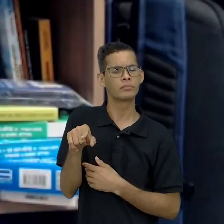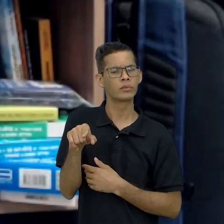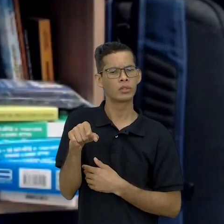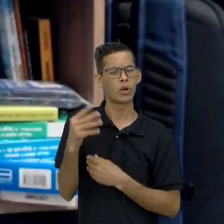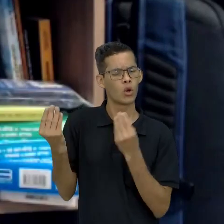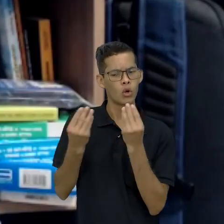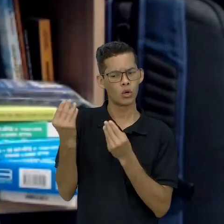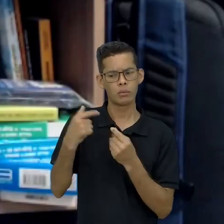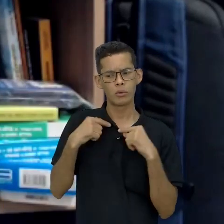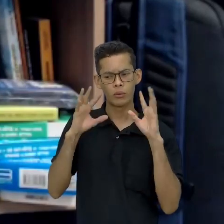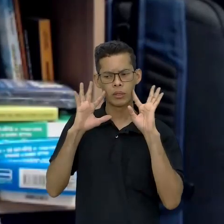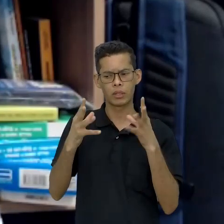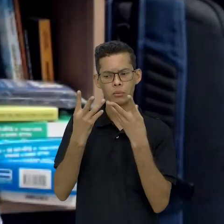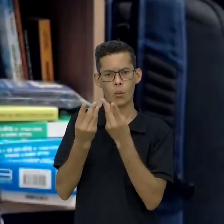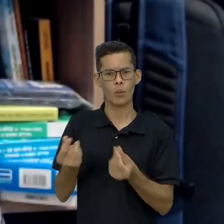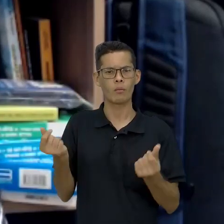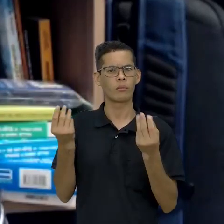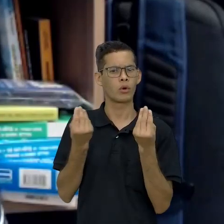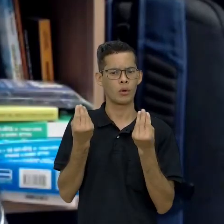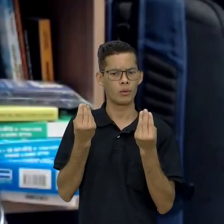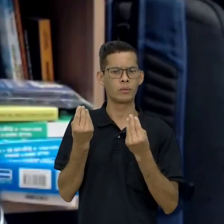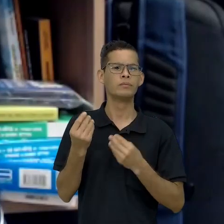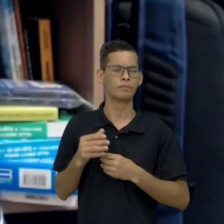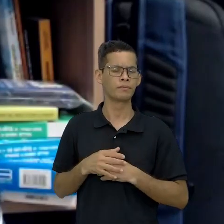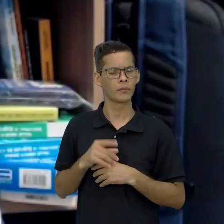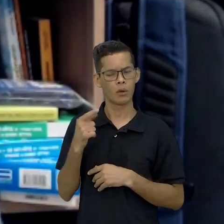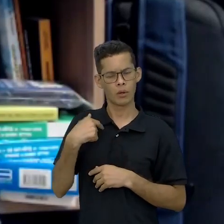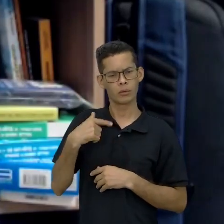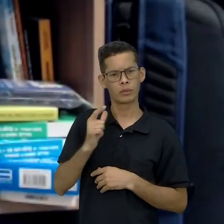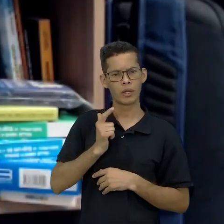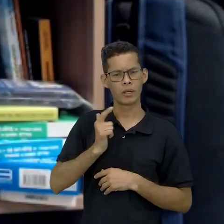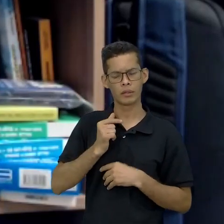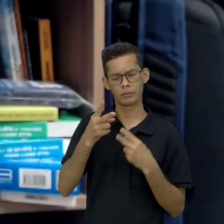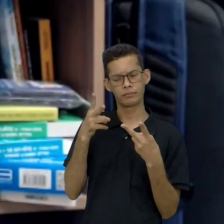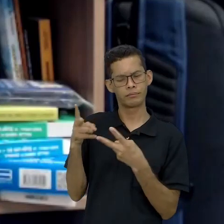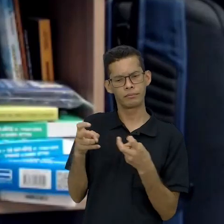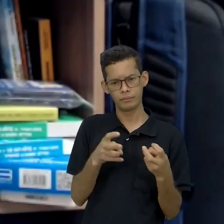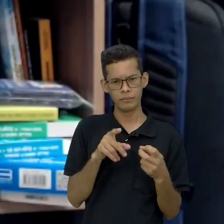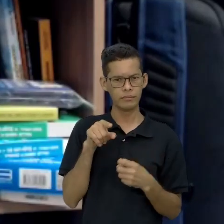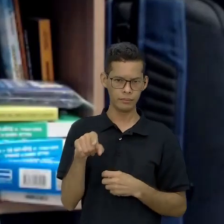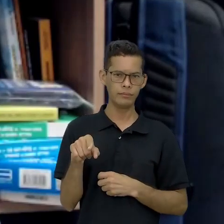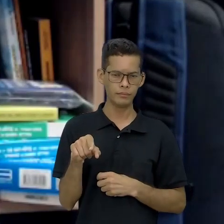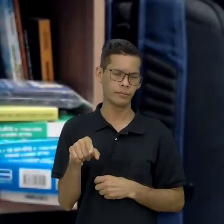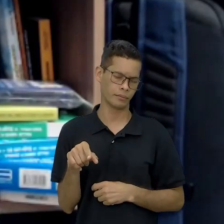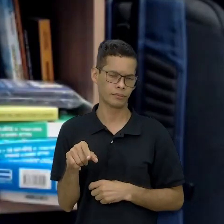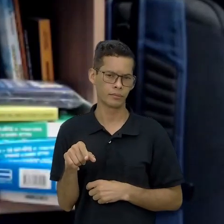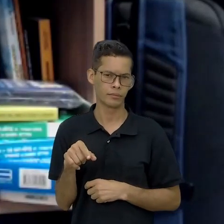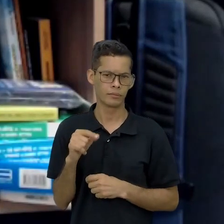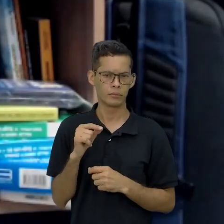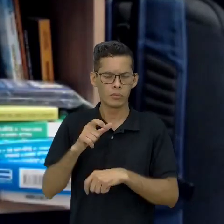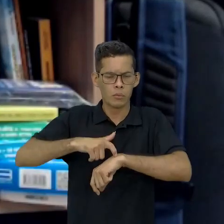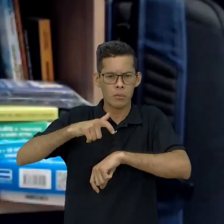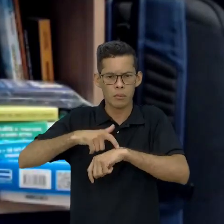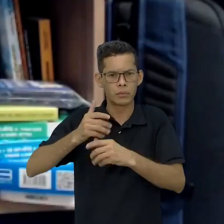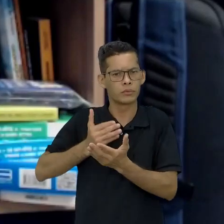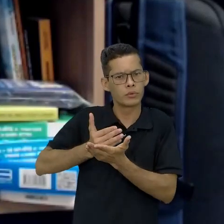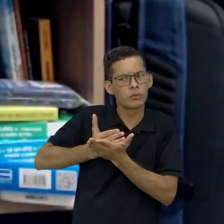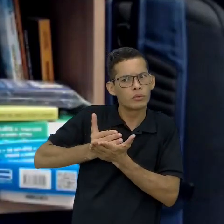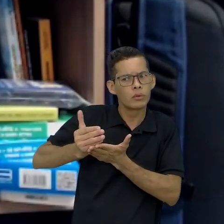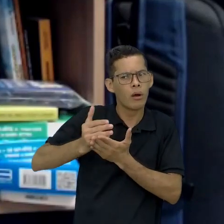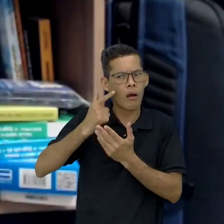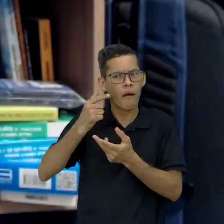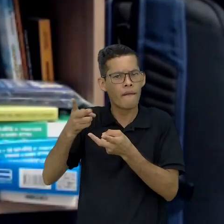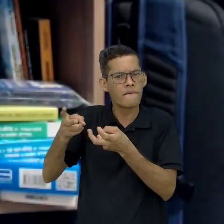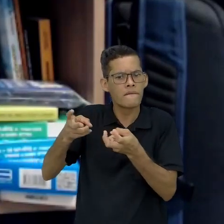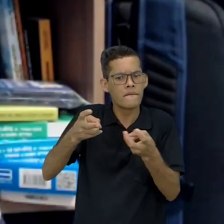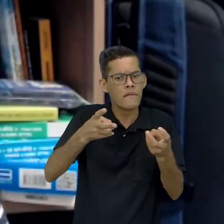frente para que eu resolva, né? Então eu tenho essa percepção para que a partir do momento que eu consiga